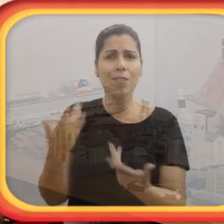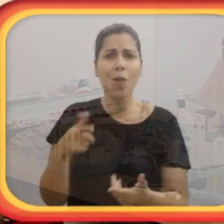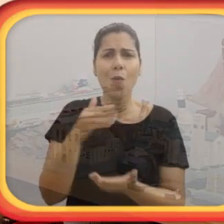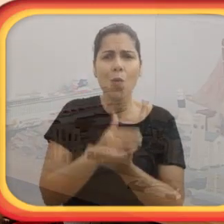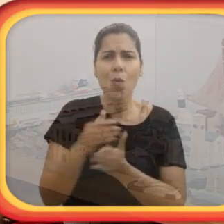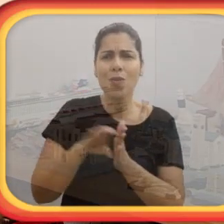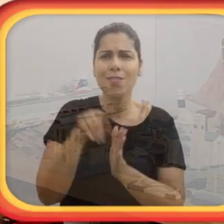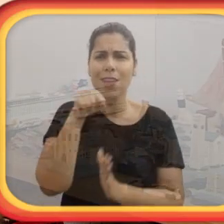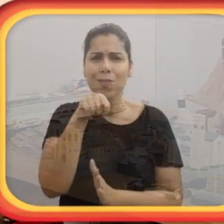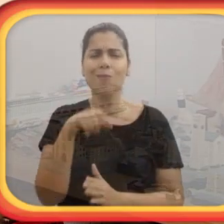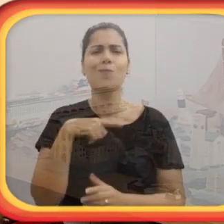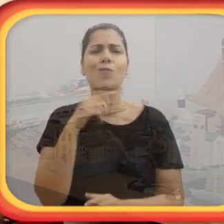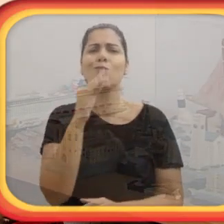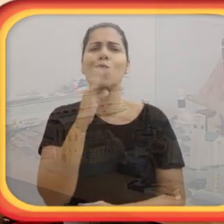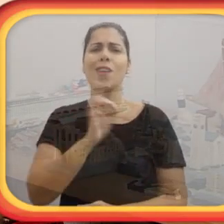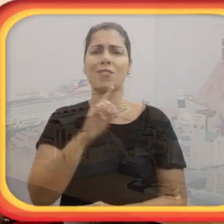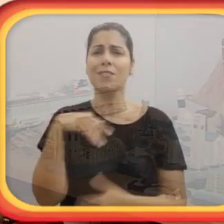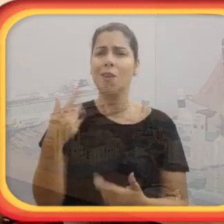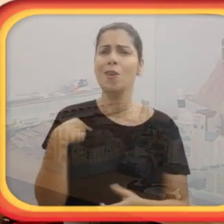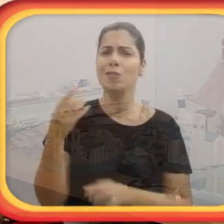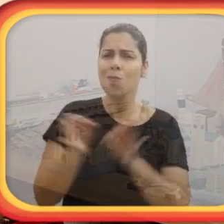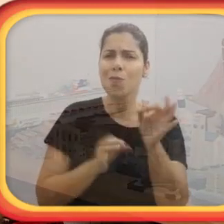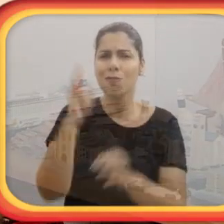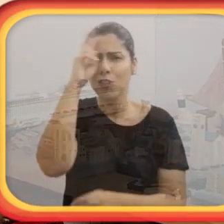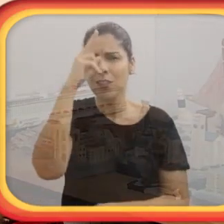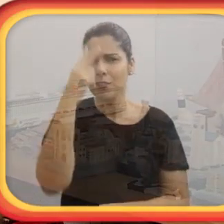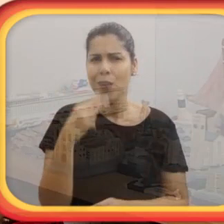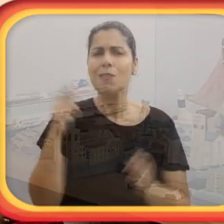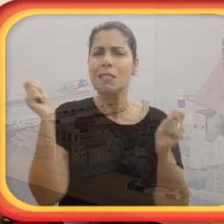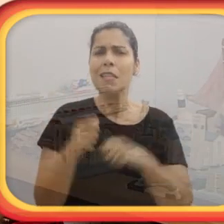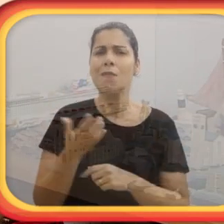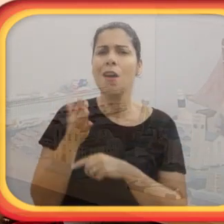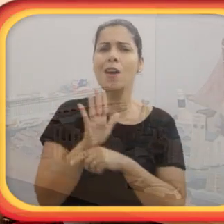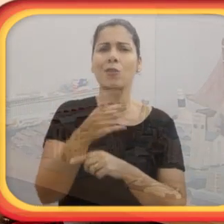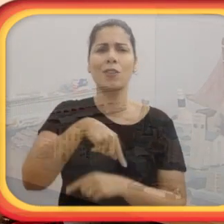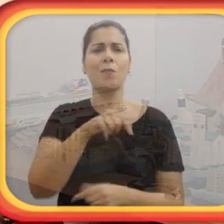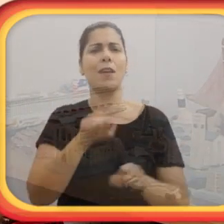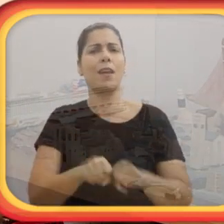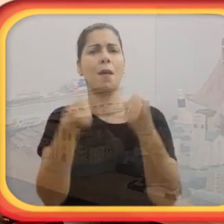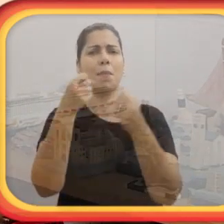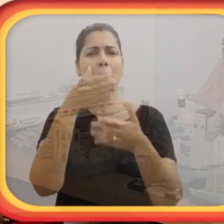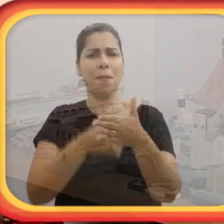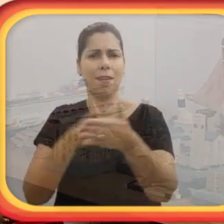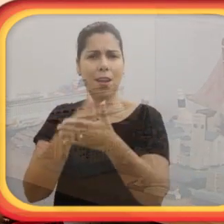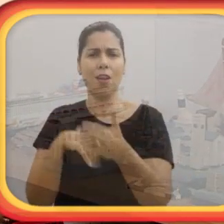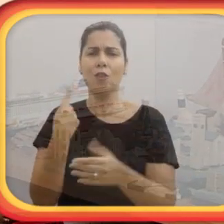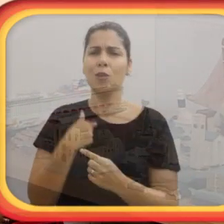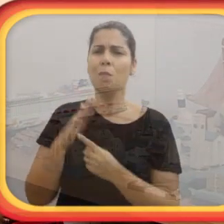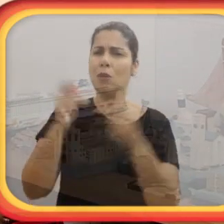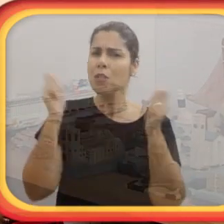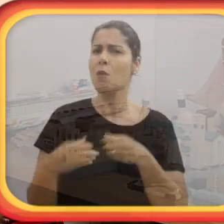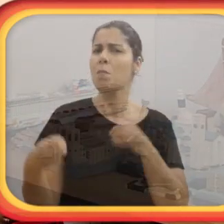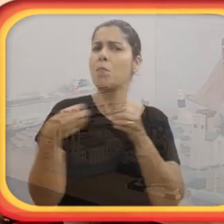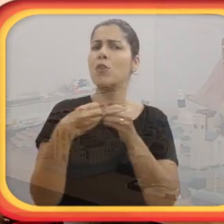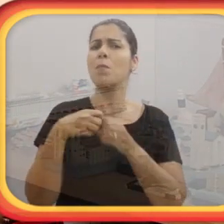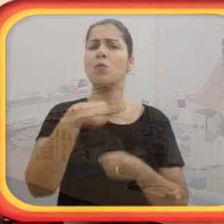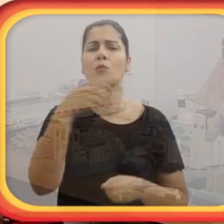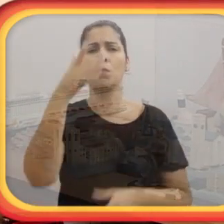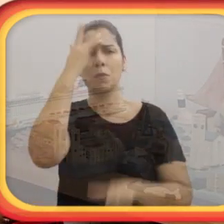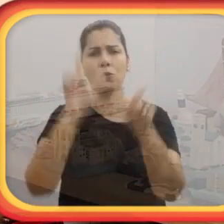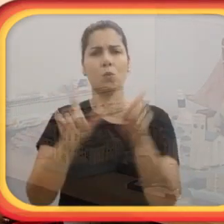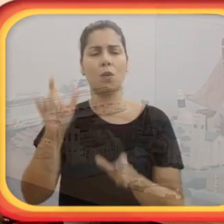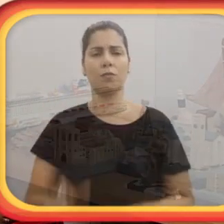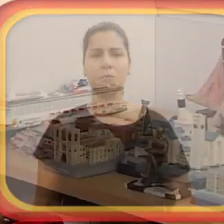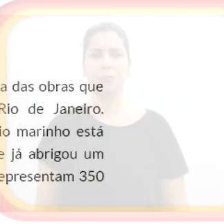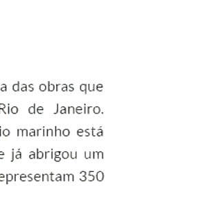e o conceito, né? O conceito anterior. Então, é um conceito de quem não conhece. Então, o projeto Histórias de Cego serve justamente